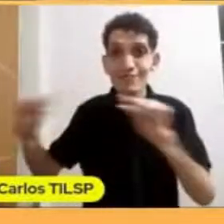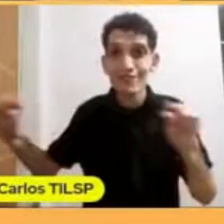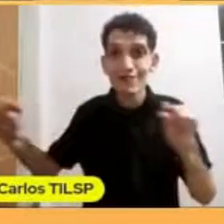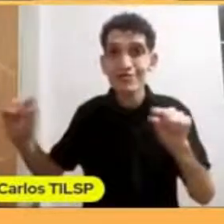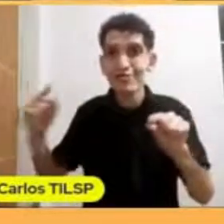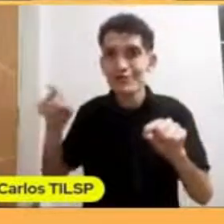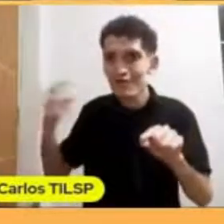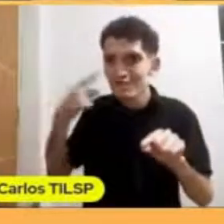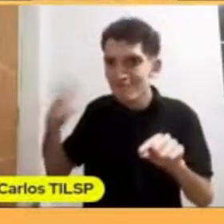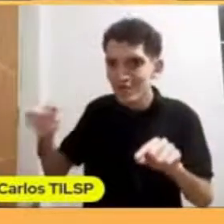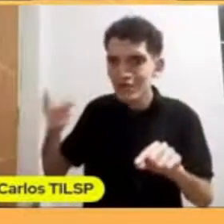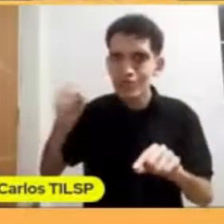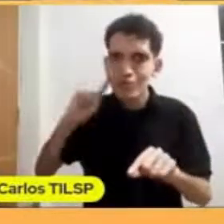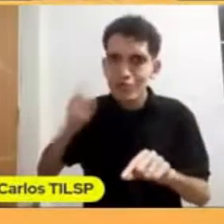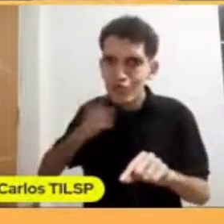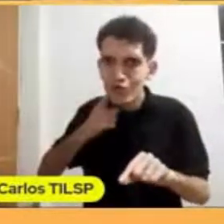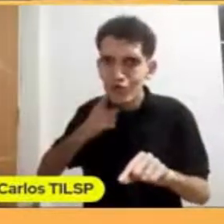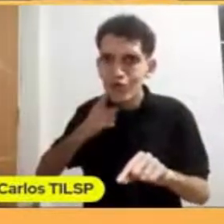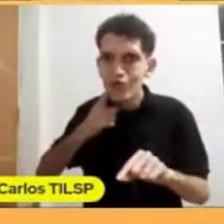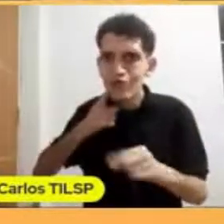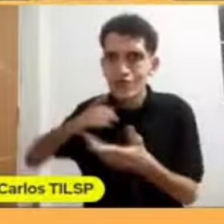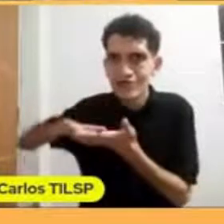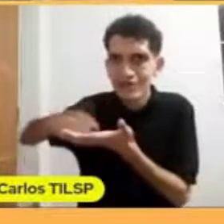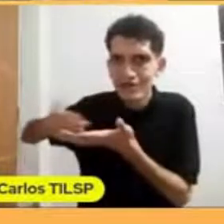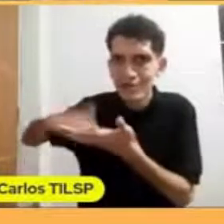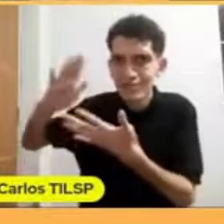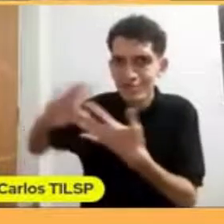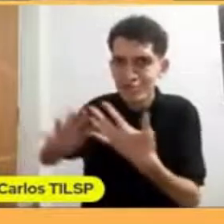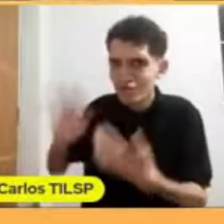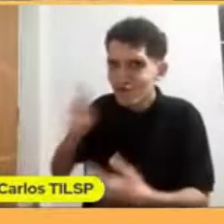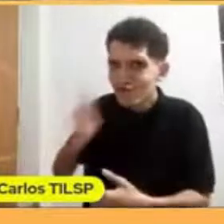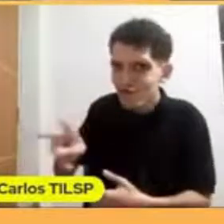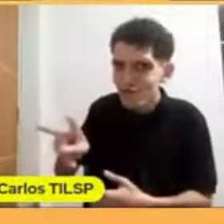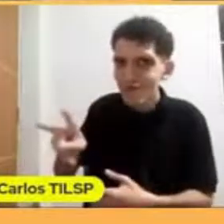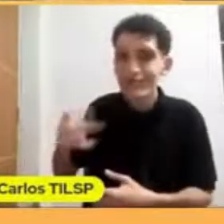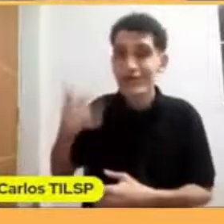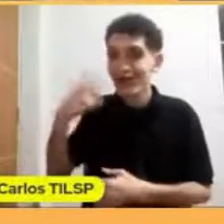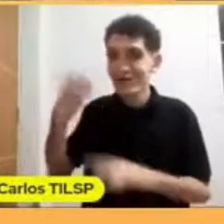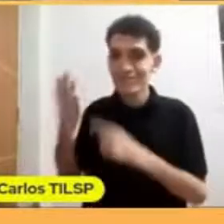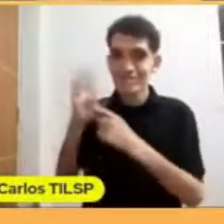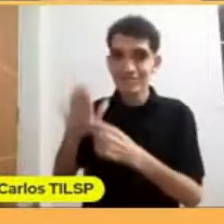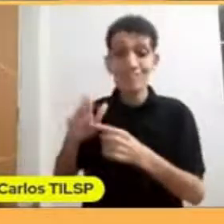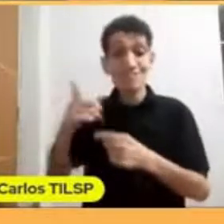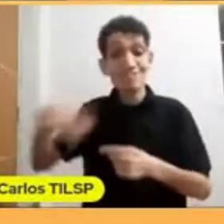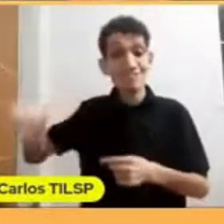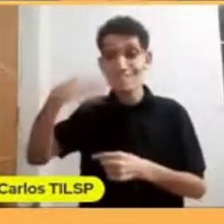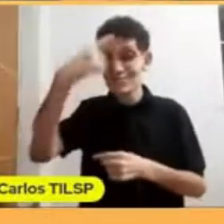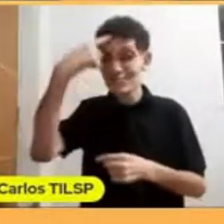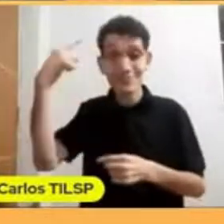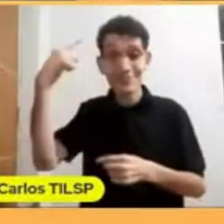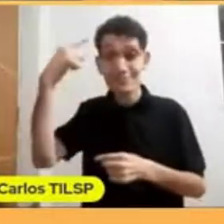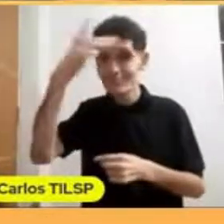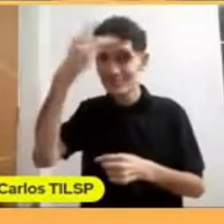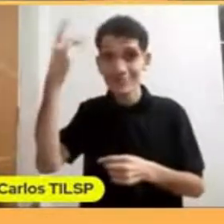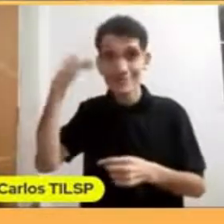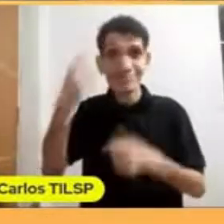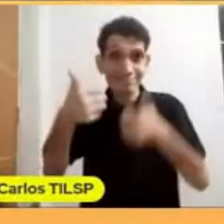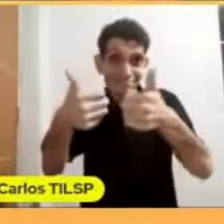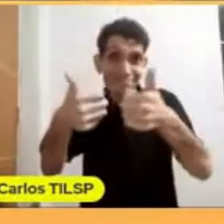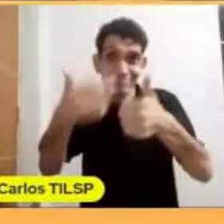viram um surdo fazer a interpretação em Libras? Então, muitas pessoas não sabem. Eu vou contar, tá,